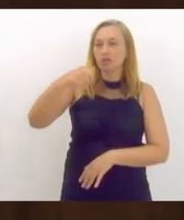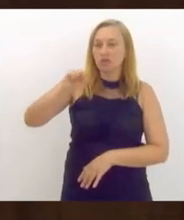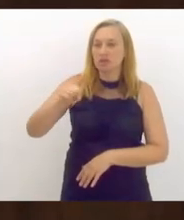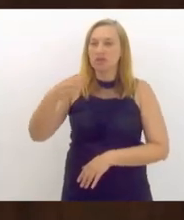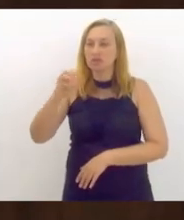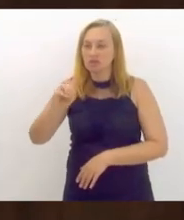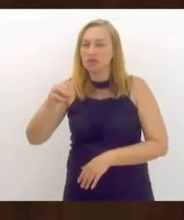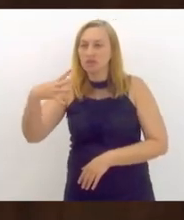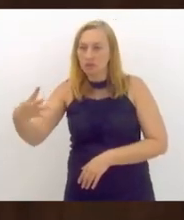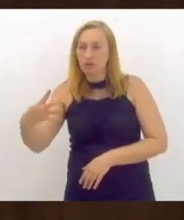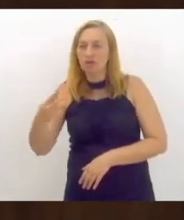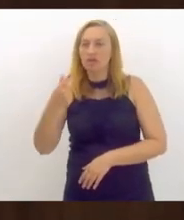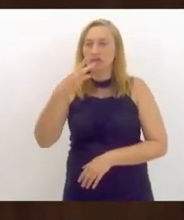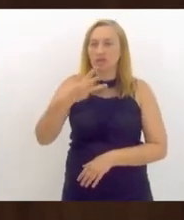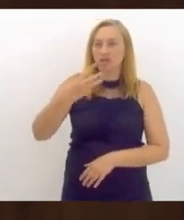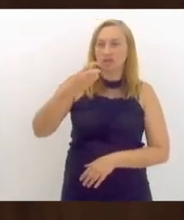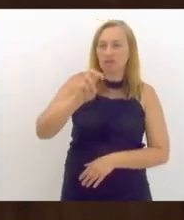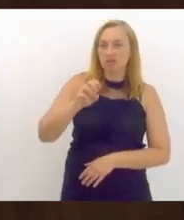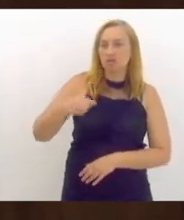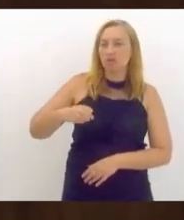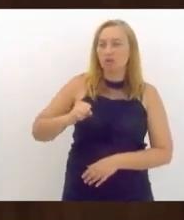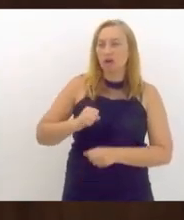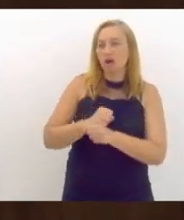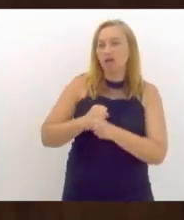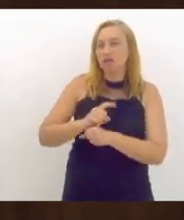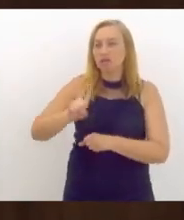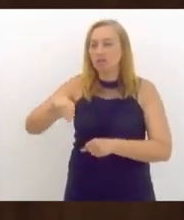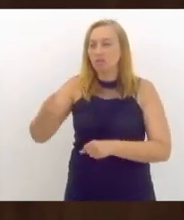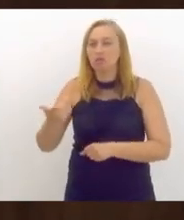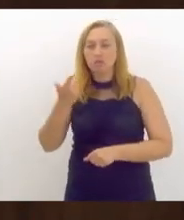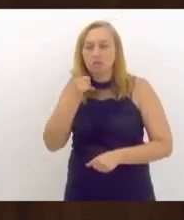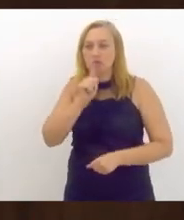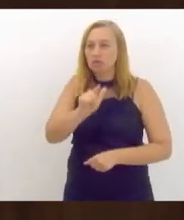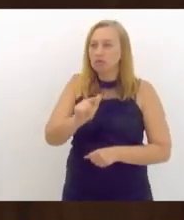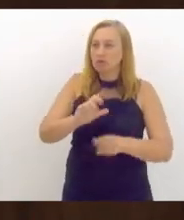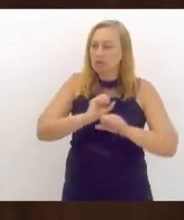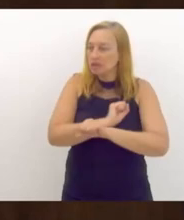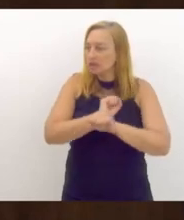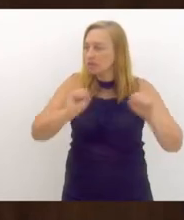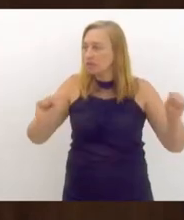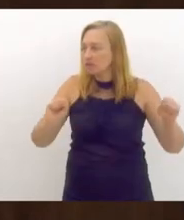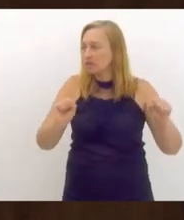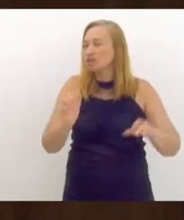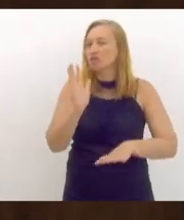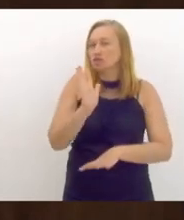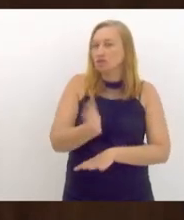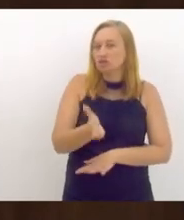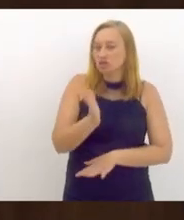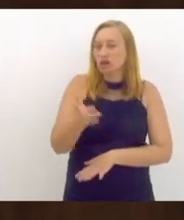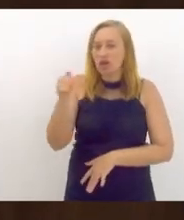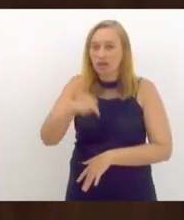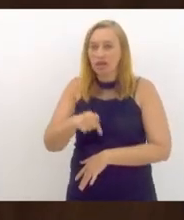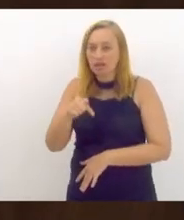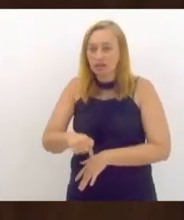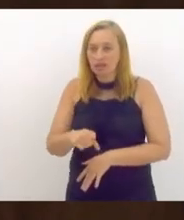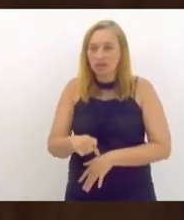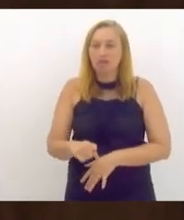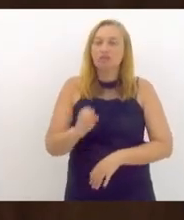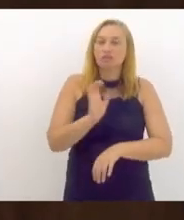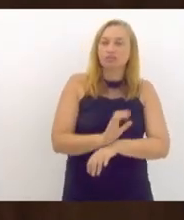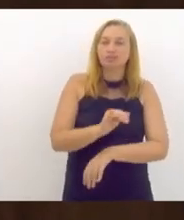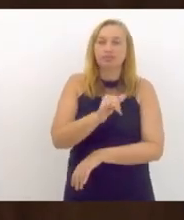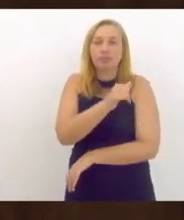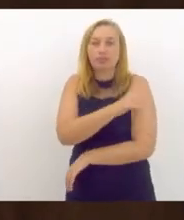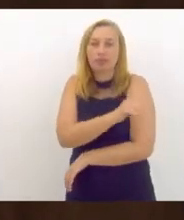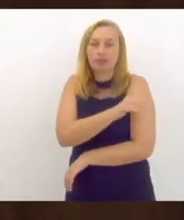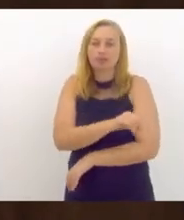1804 e, 35 anos depois, conseguiu a sua alforria. E já aqui, no estado do Rio de